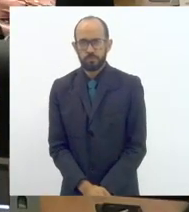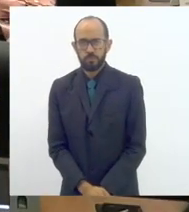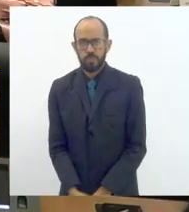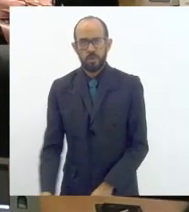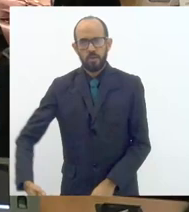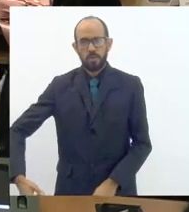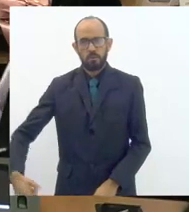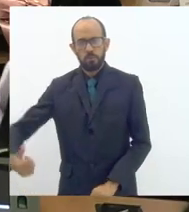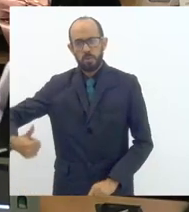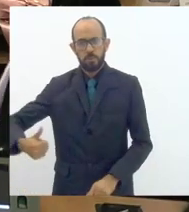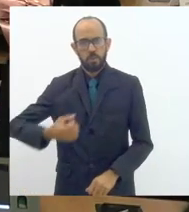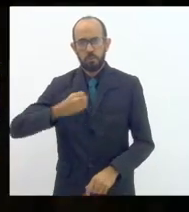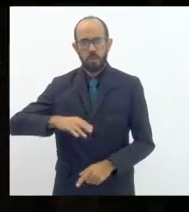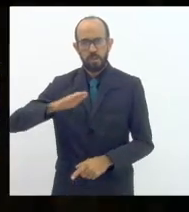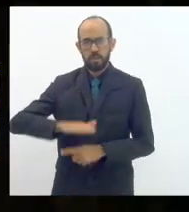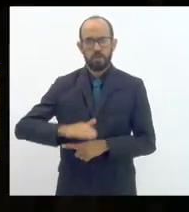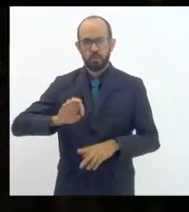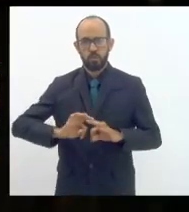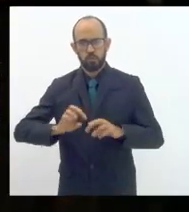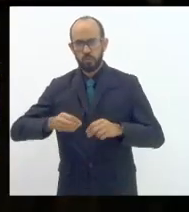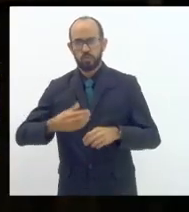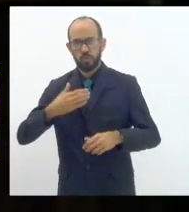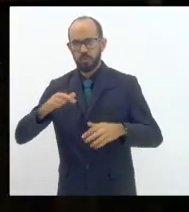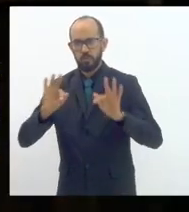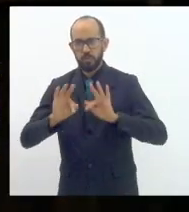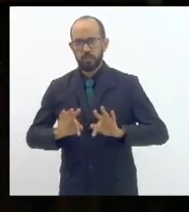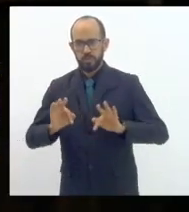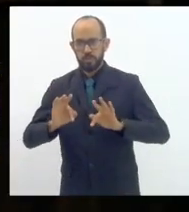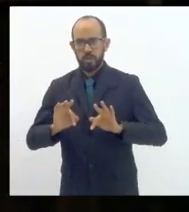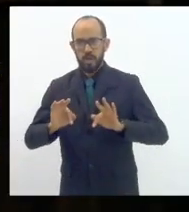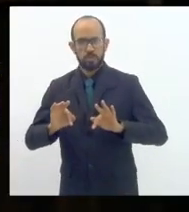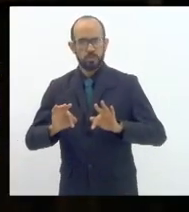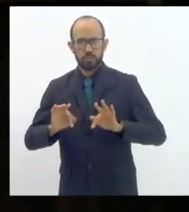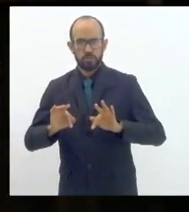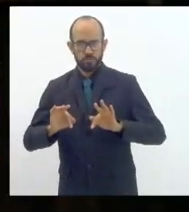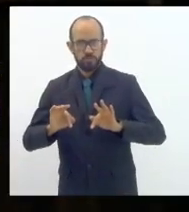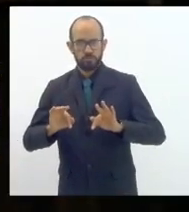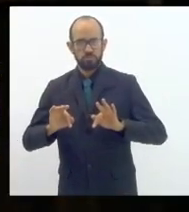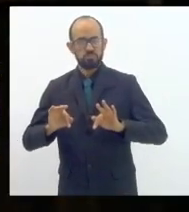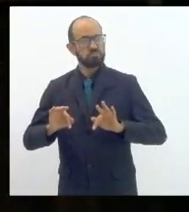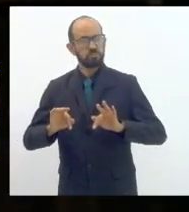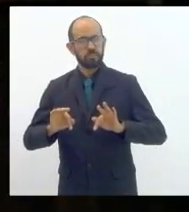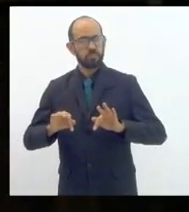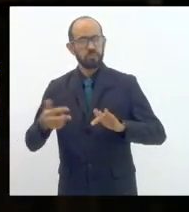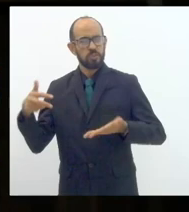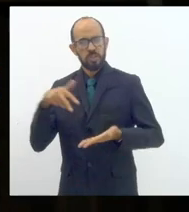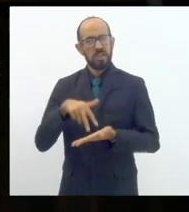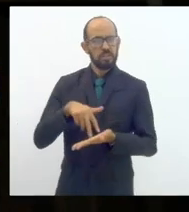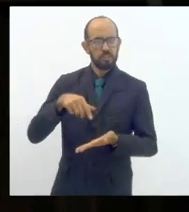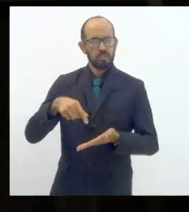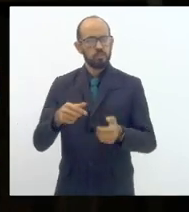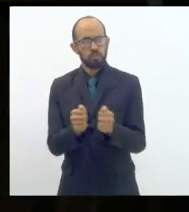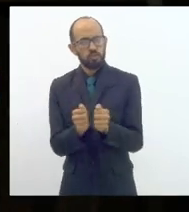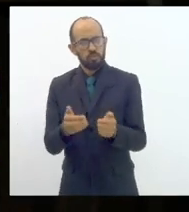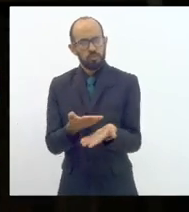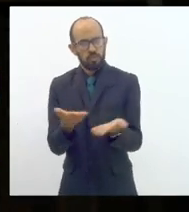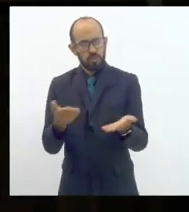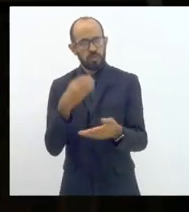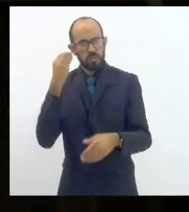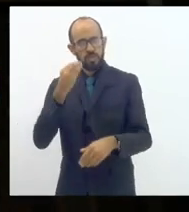Primeiramente, boa tarde a todos. É uma felicidade imensurável estar aqui com todos vocês, poder ter essa experiência